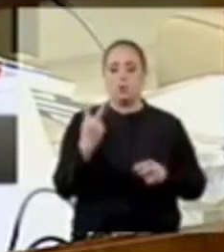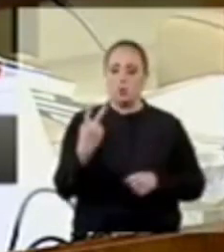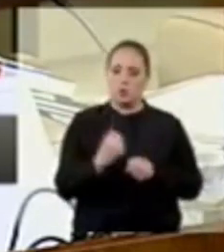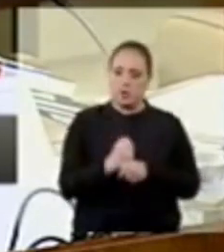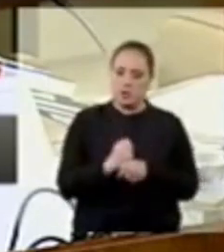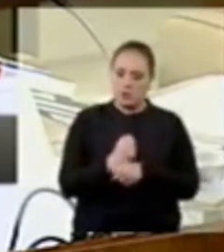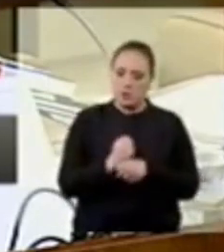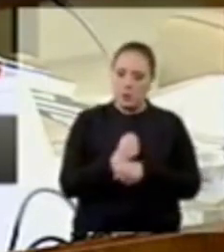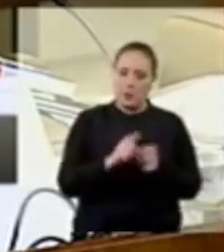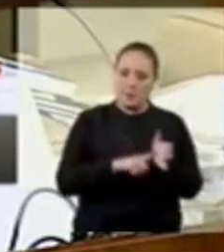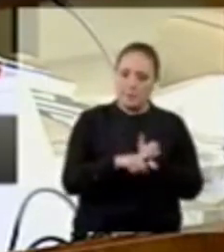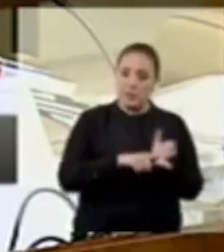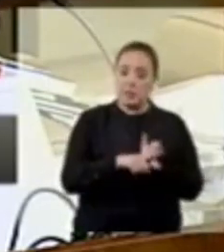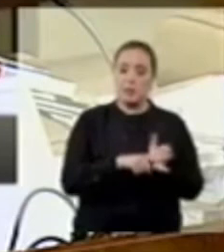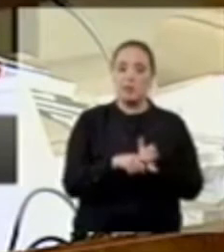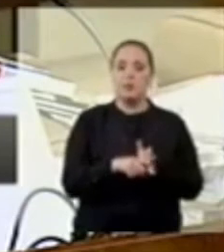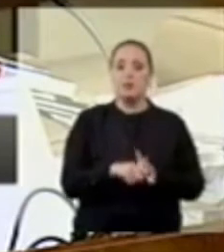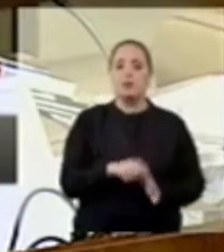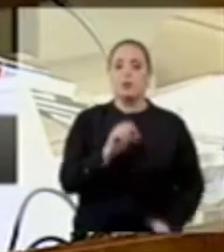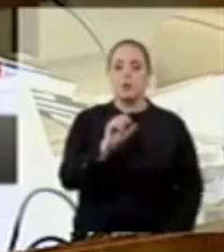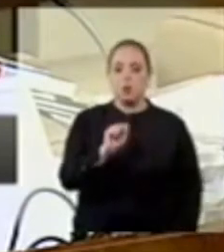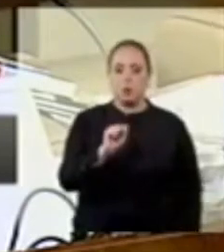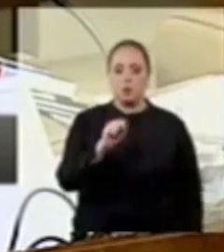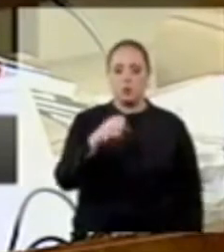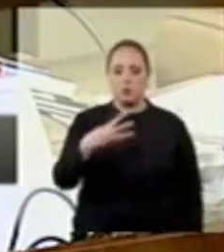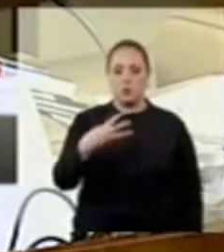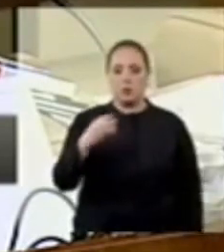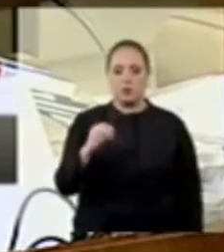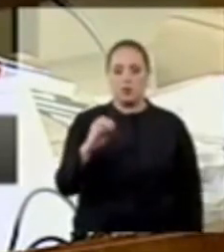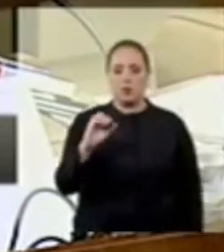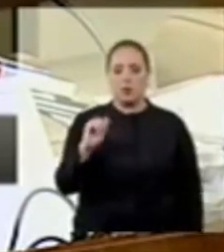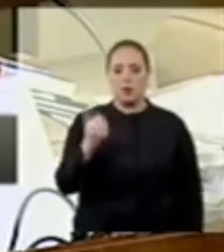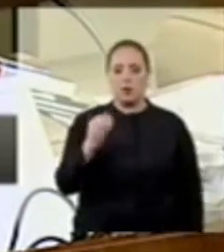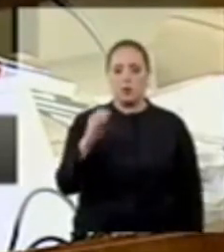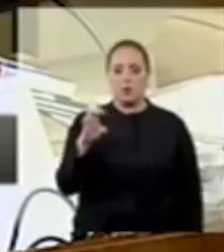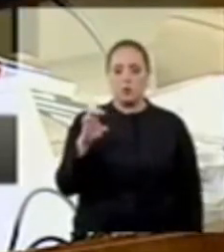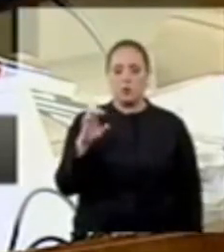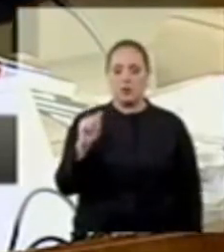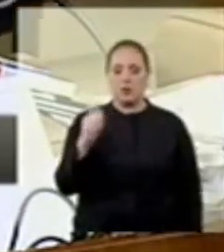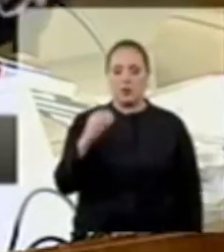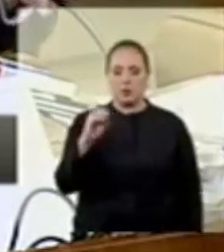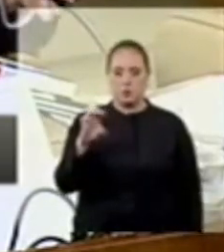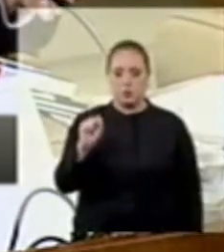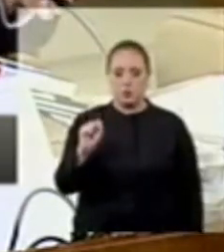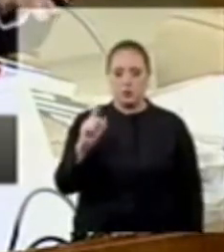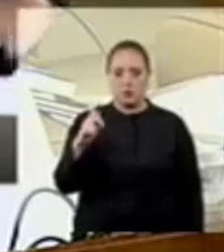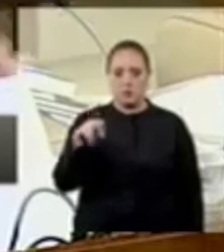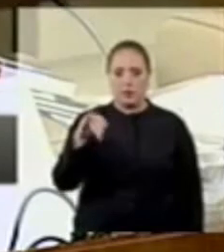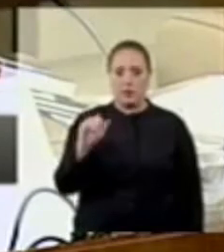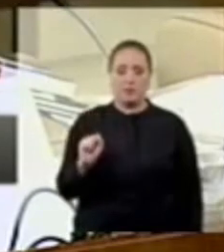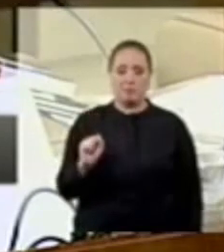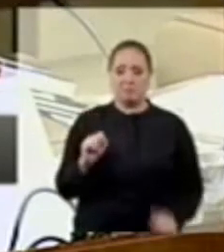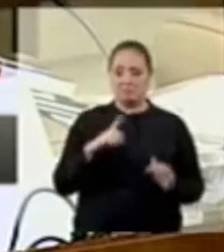pesquisados 830 ações penais ou pretensões punitivos prescreveram